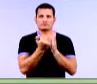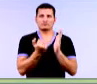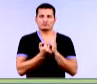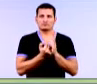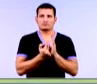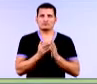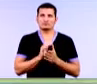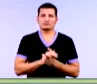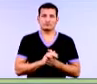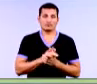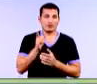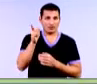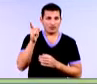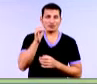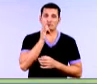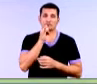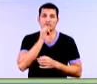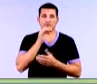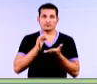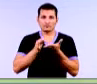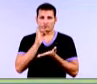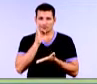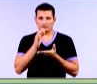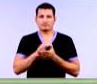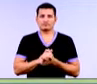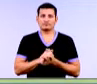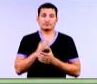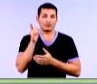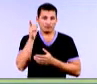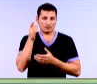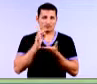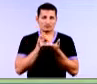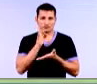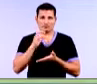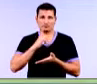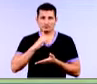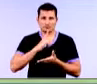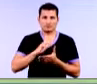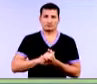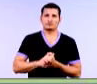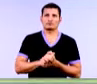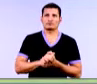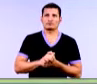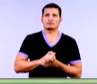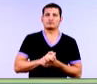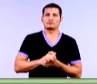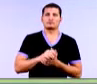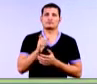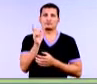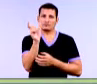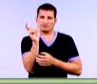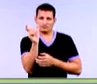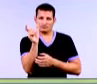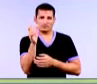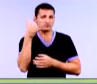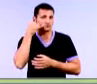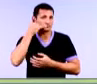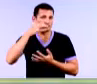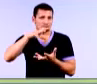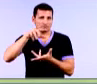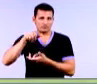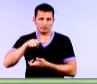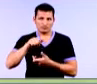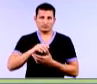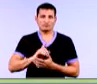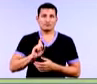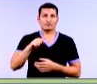Olha aqui um exemplo em Java. Em Java temos lá o nosso public class, Alô Mundo, e depois temos